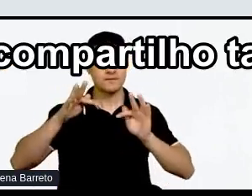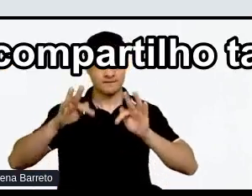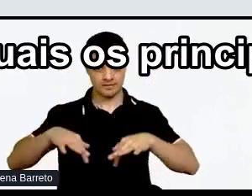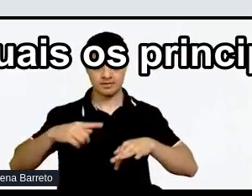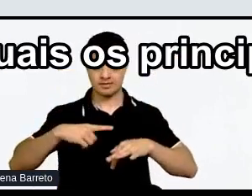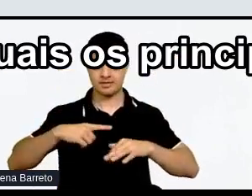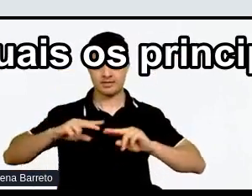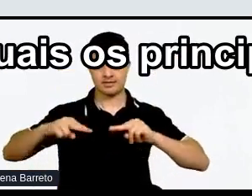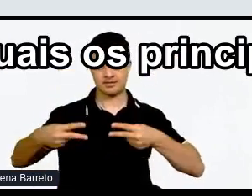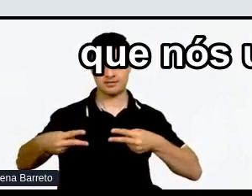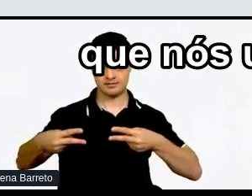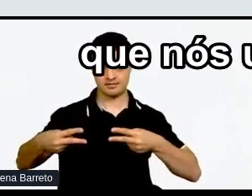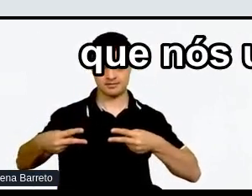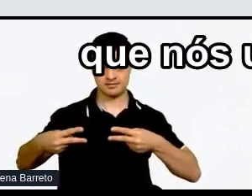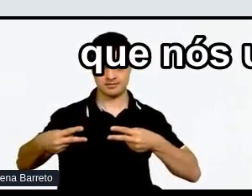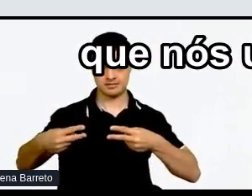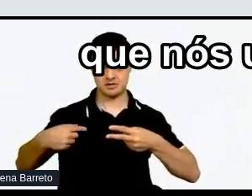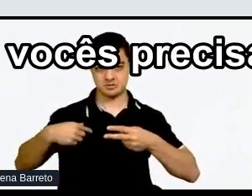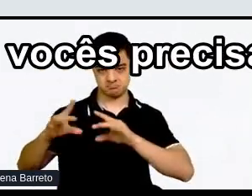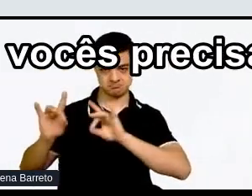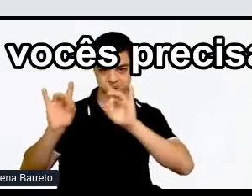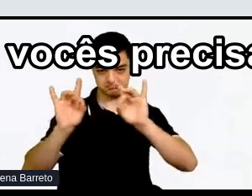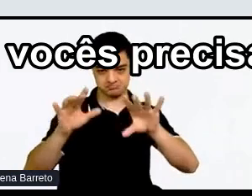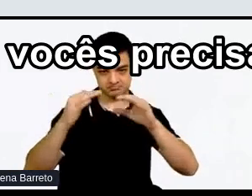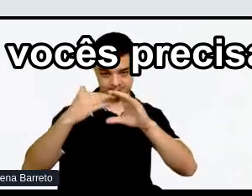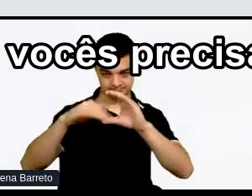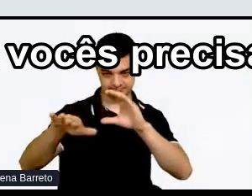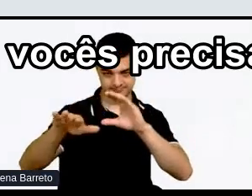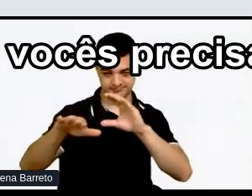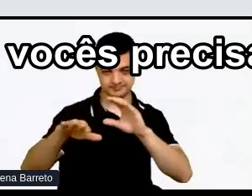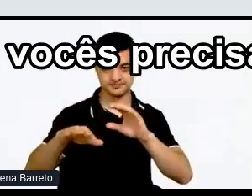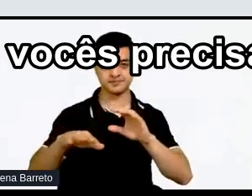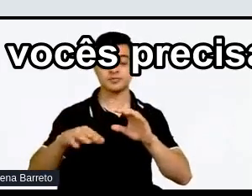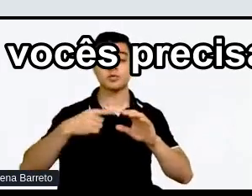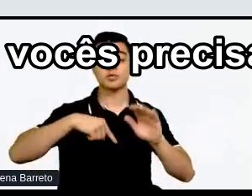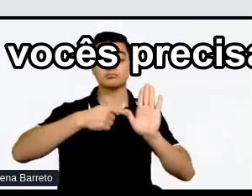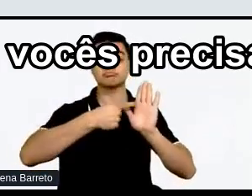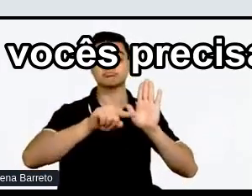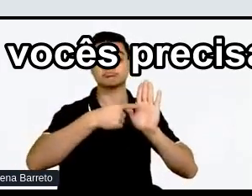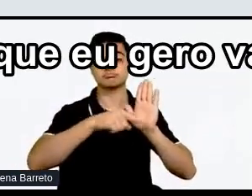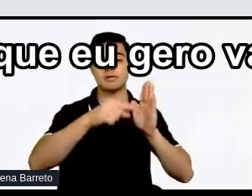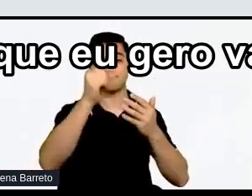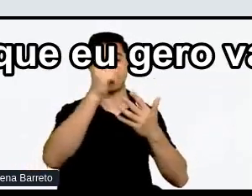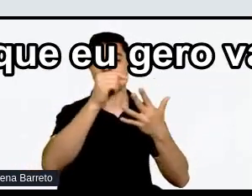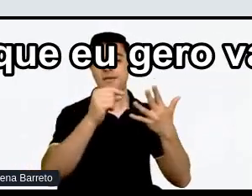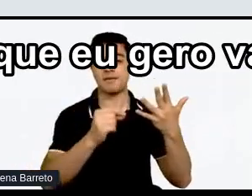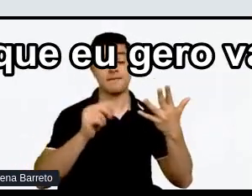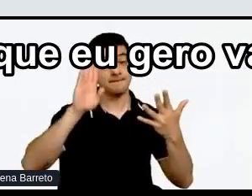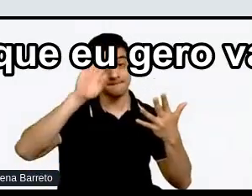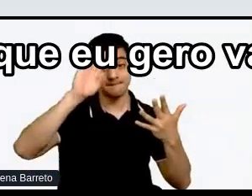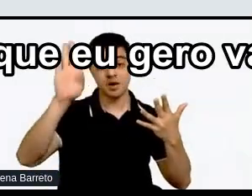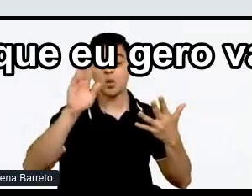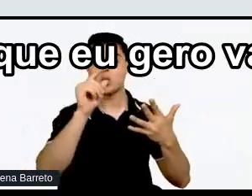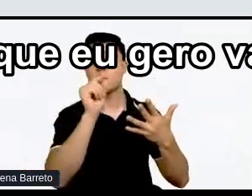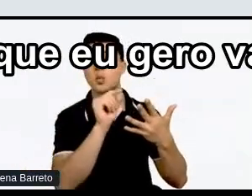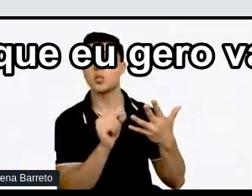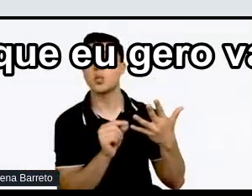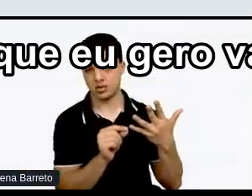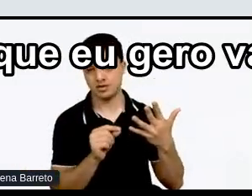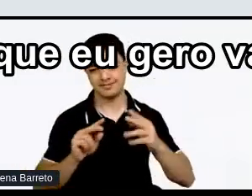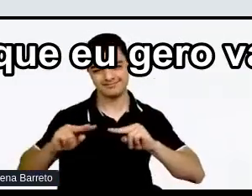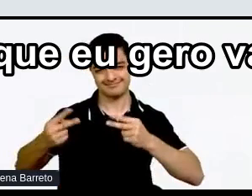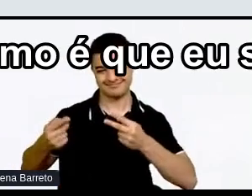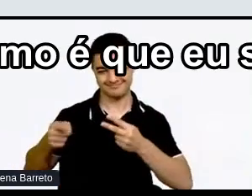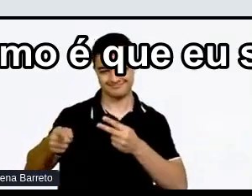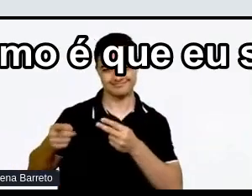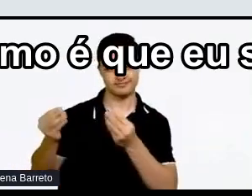também com vocês quais os principais indicadores que nós utilizamos. Mas vocês precisam pensar também como é que eu